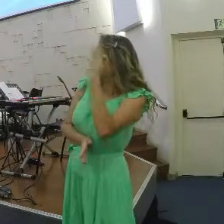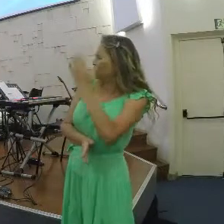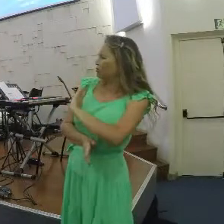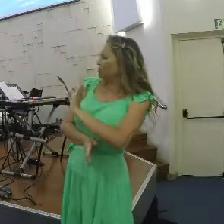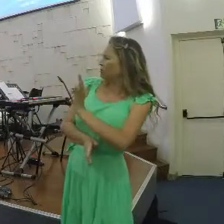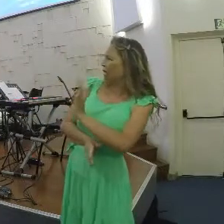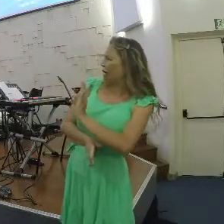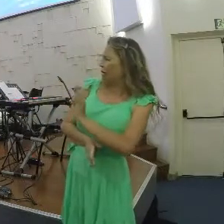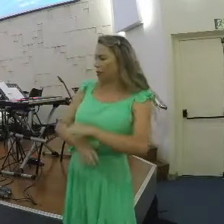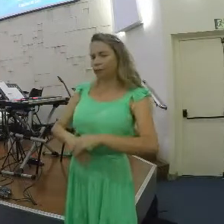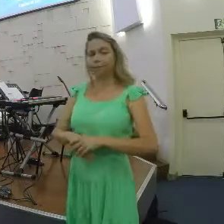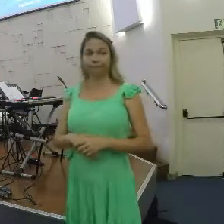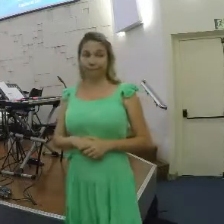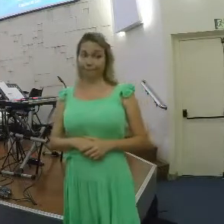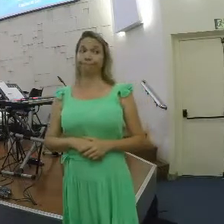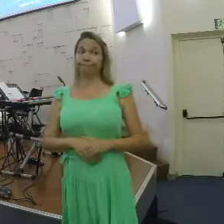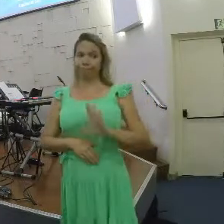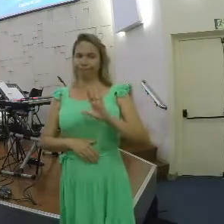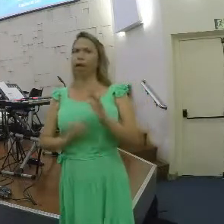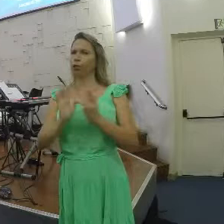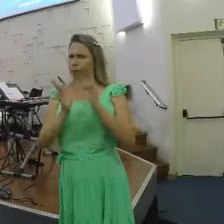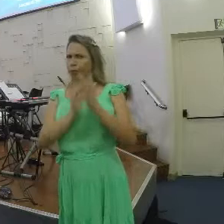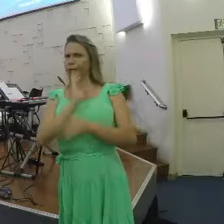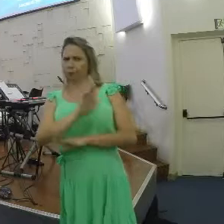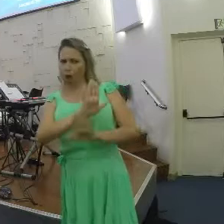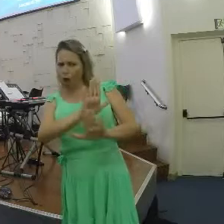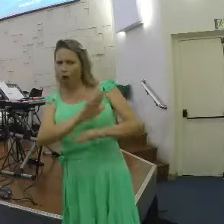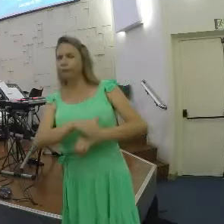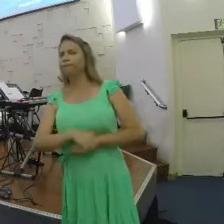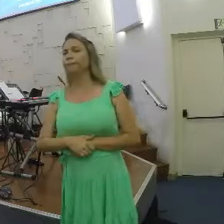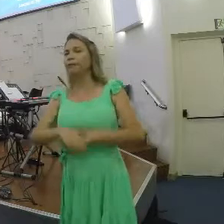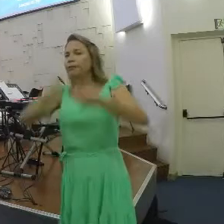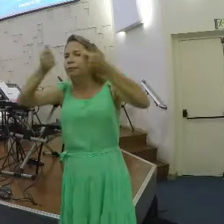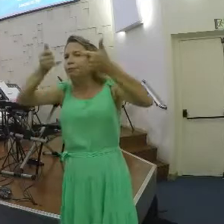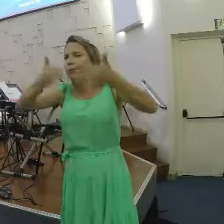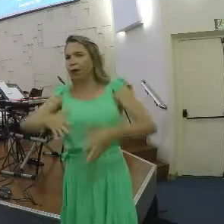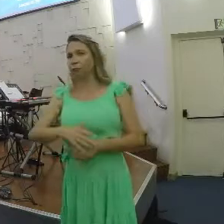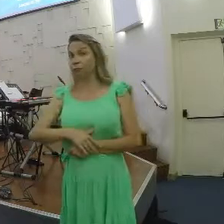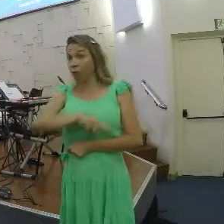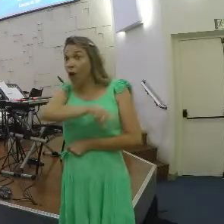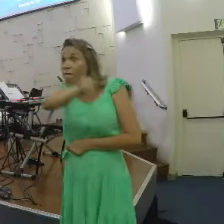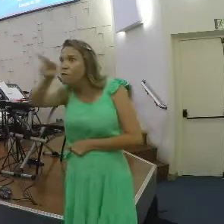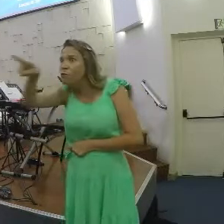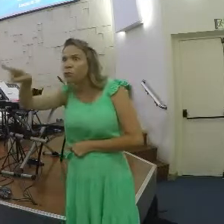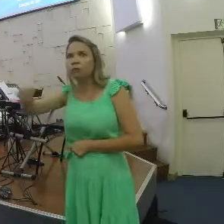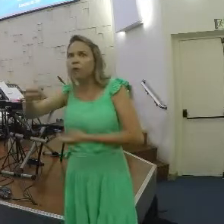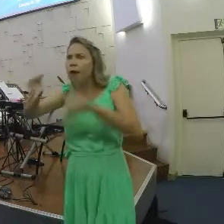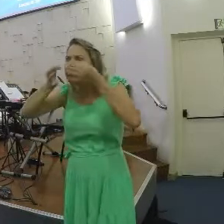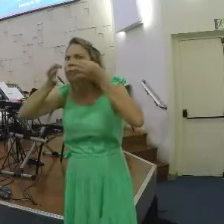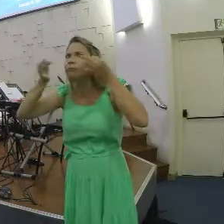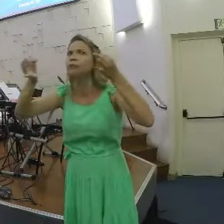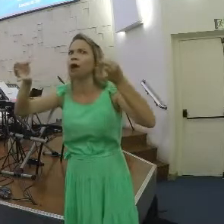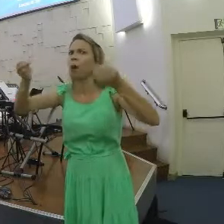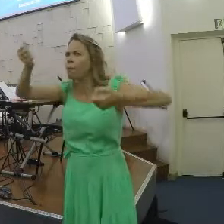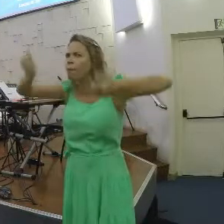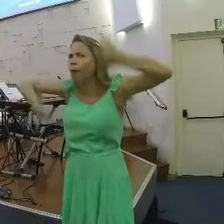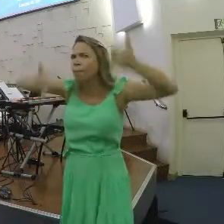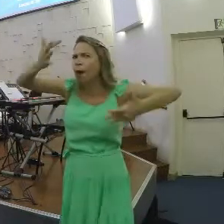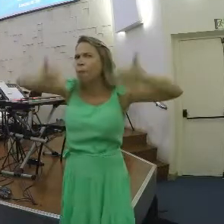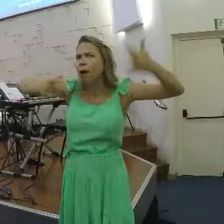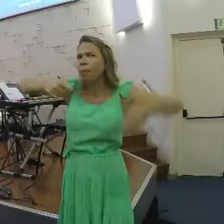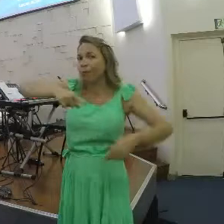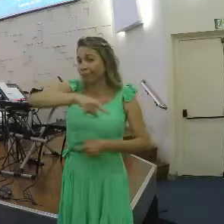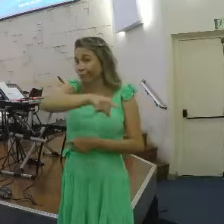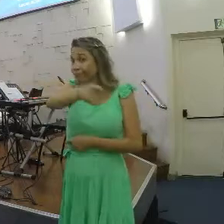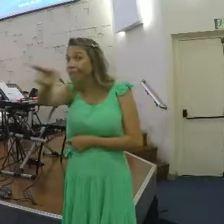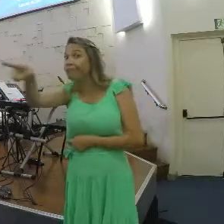esta? Respondeu-lhes Jesus: a vós outros é dado conhecer os mistérios do reino de Deus, aos demais fala-se